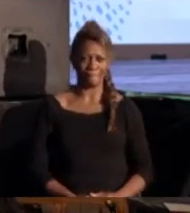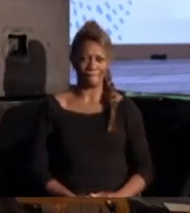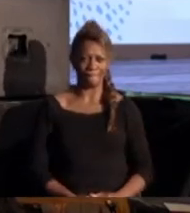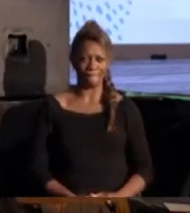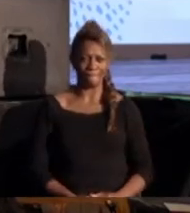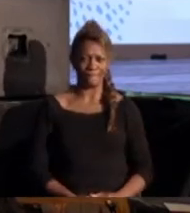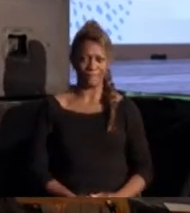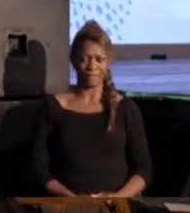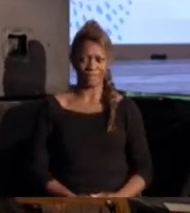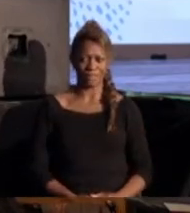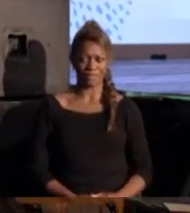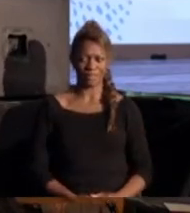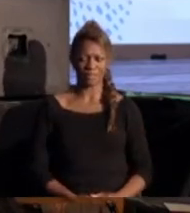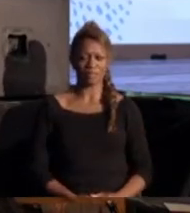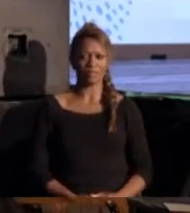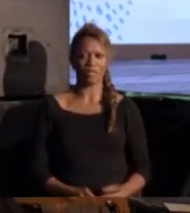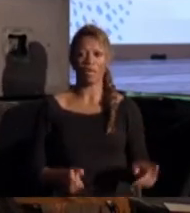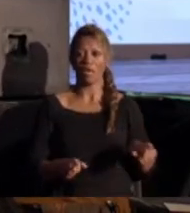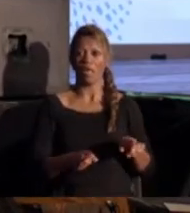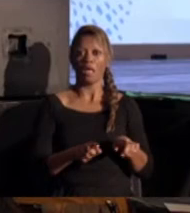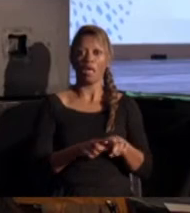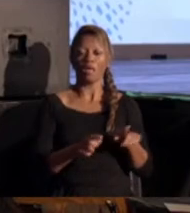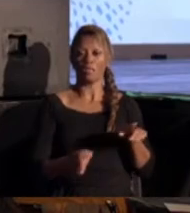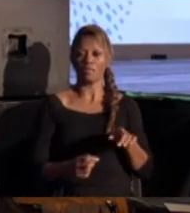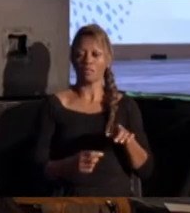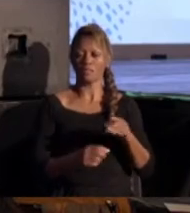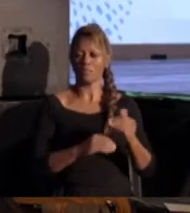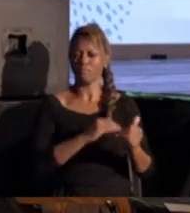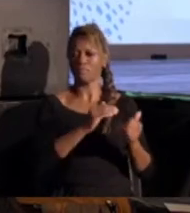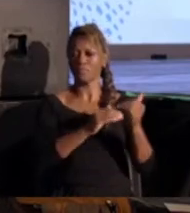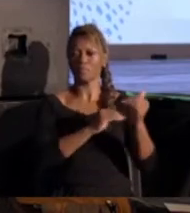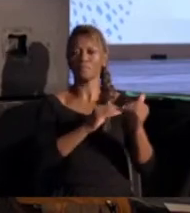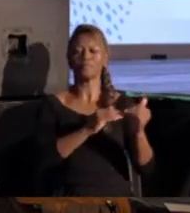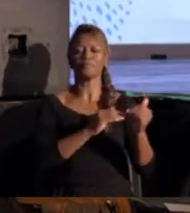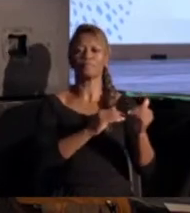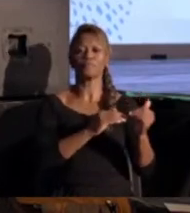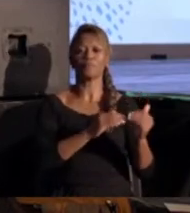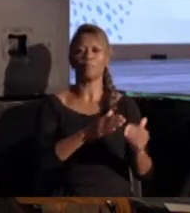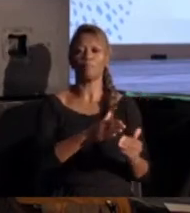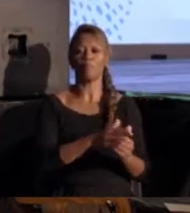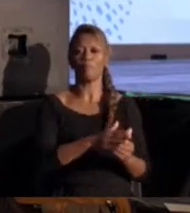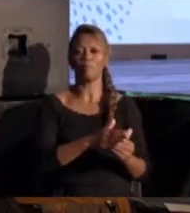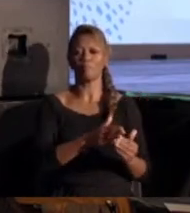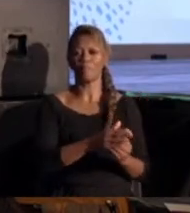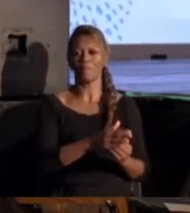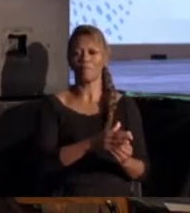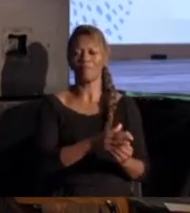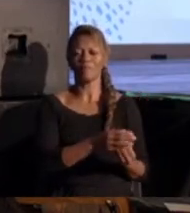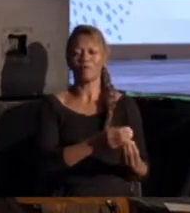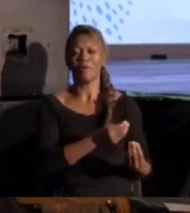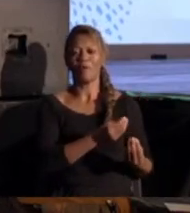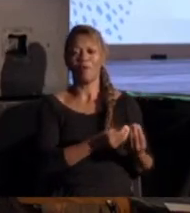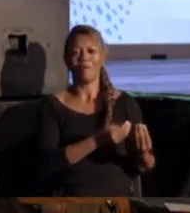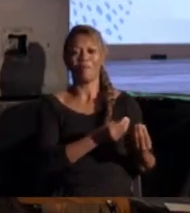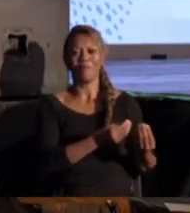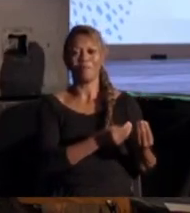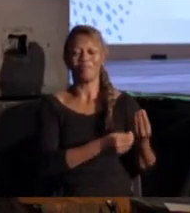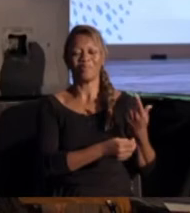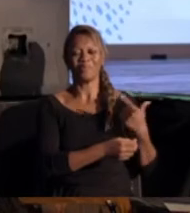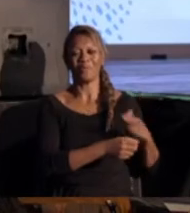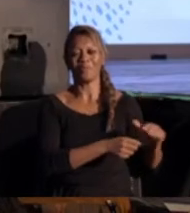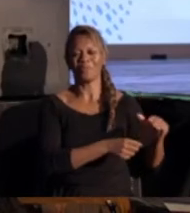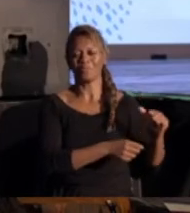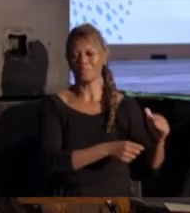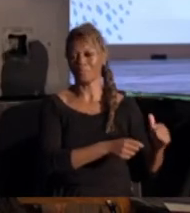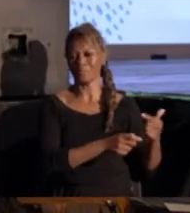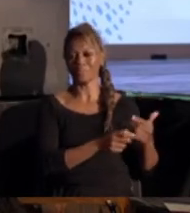que é esta limitação, que não me permitia que eu pudesse fazer outras coisas que